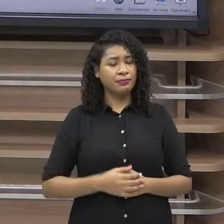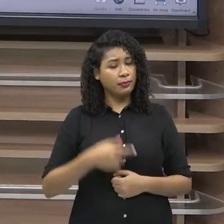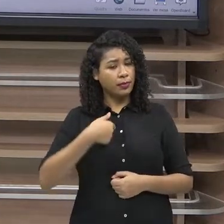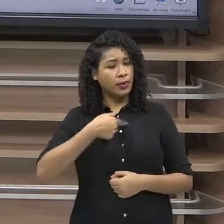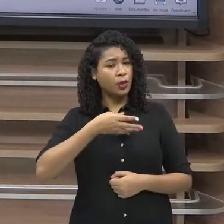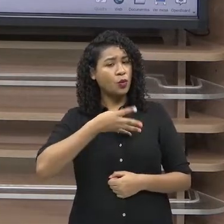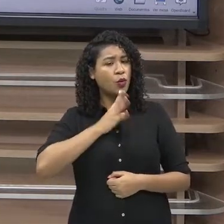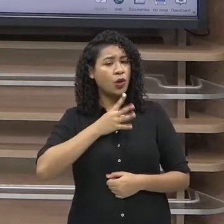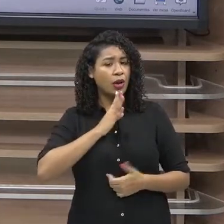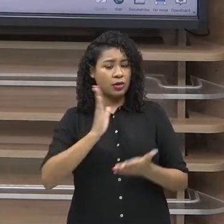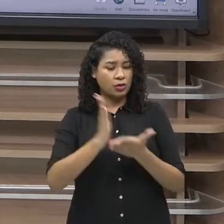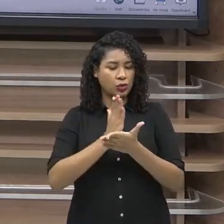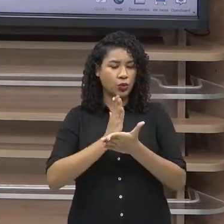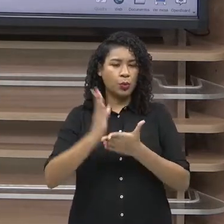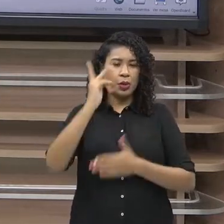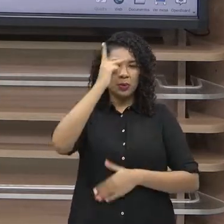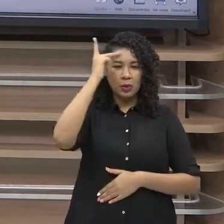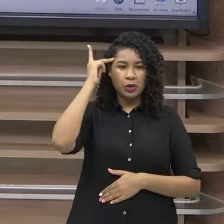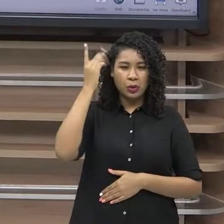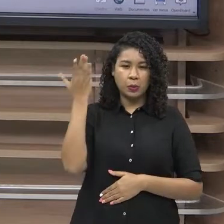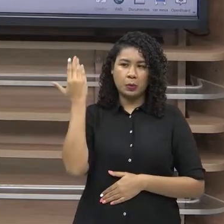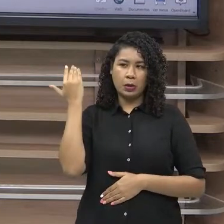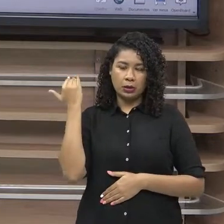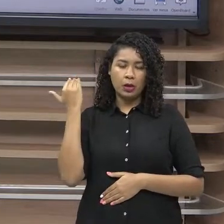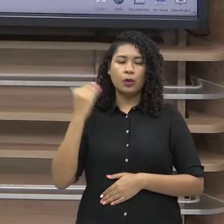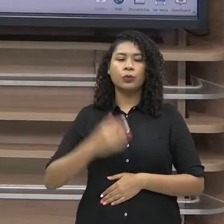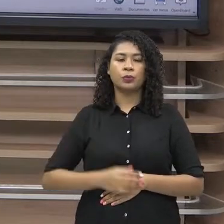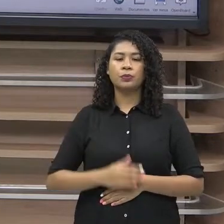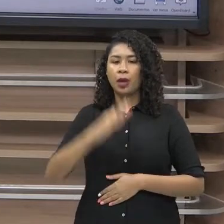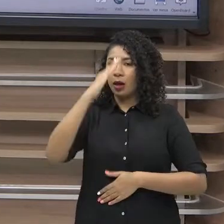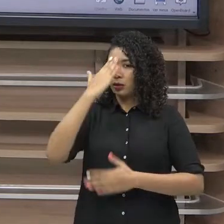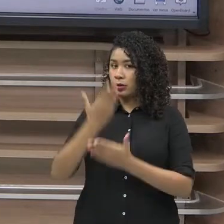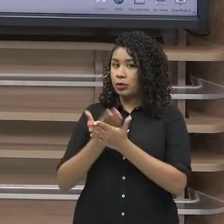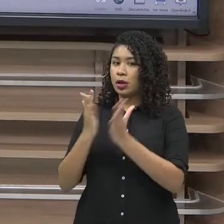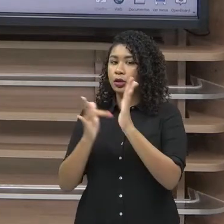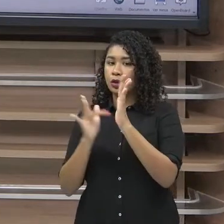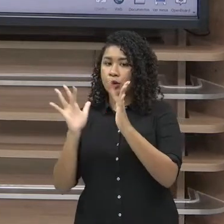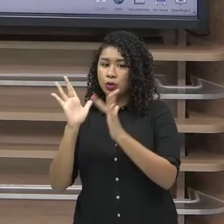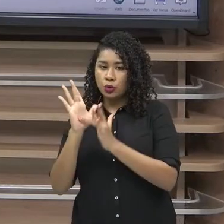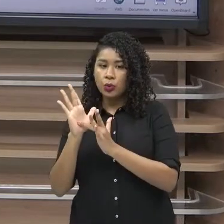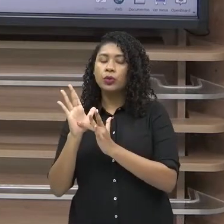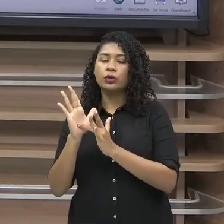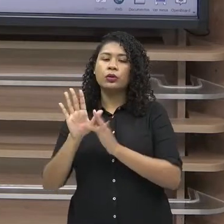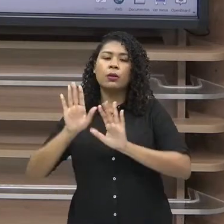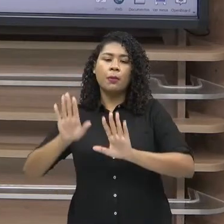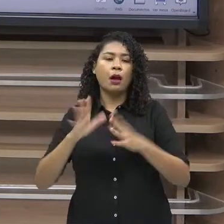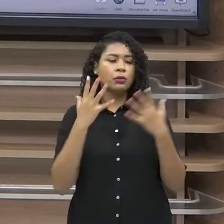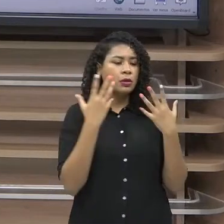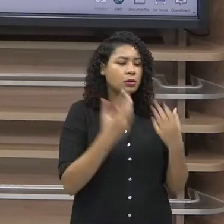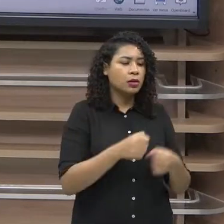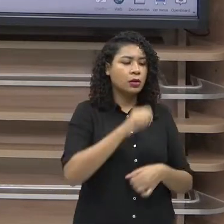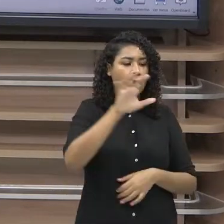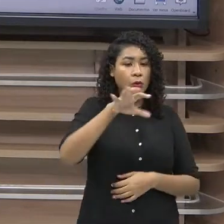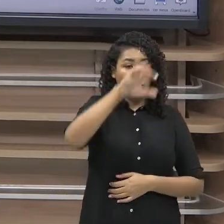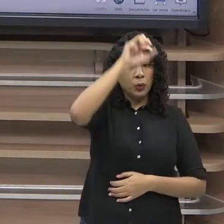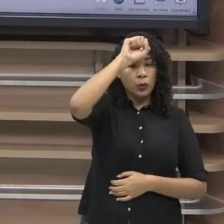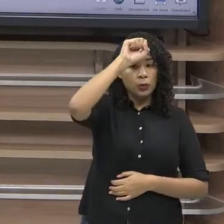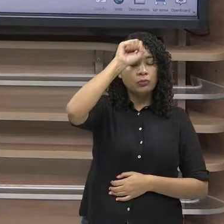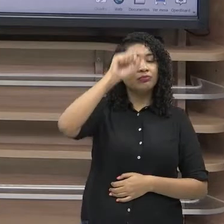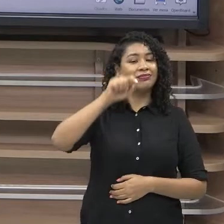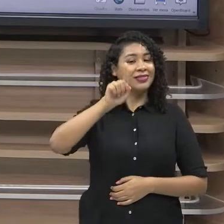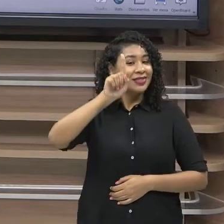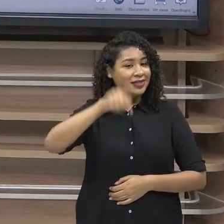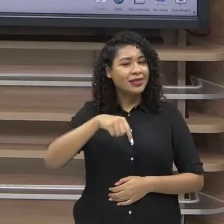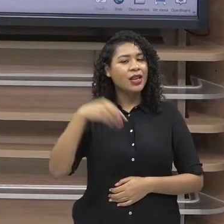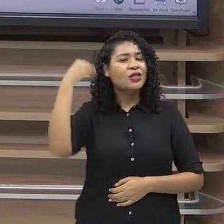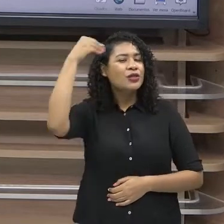por exemplo, que eram cristãs e que depois se tornaram espíritas por conta de experiências